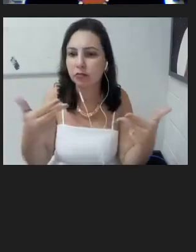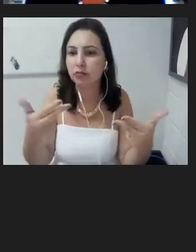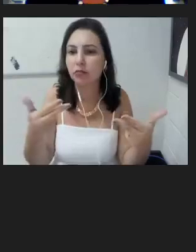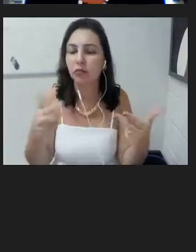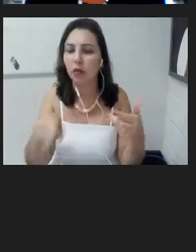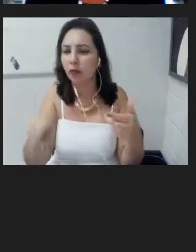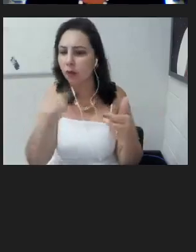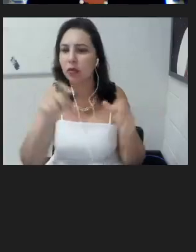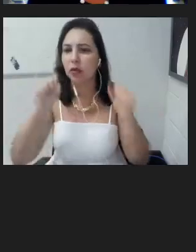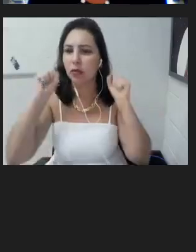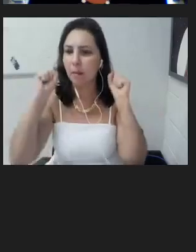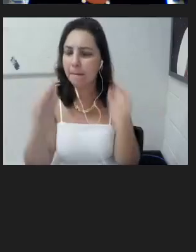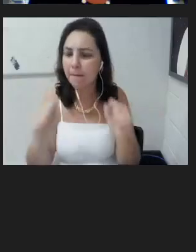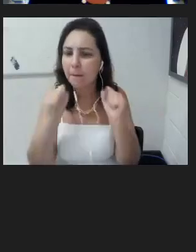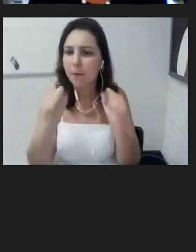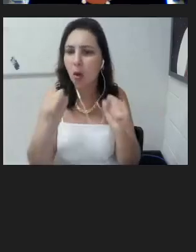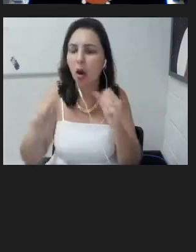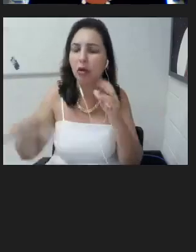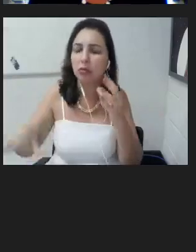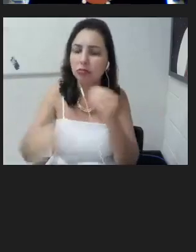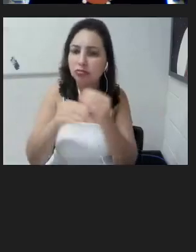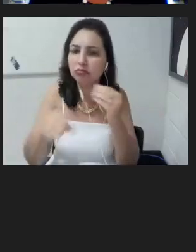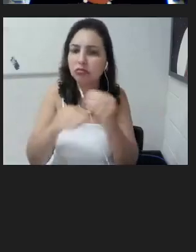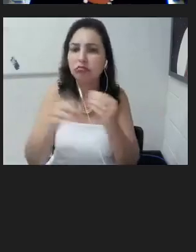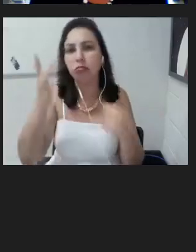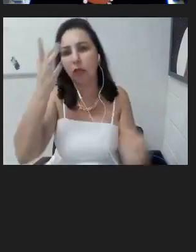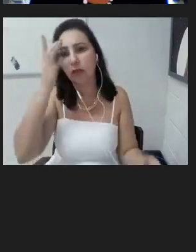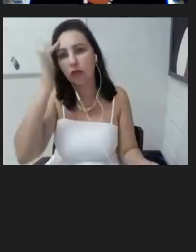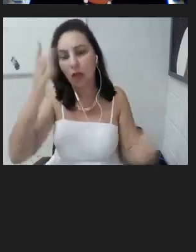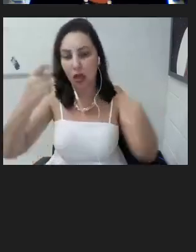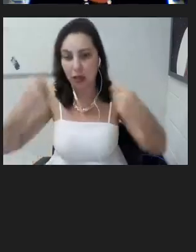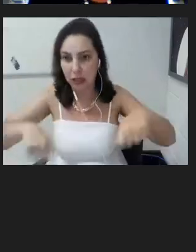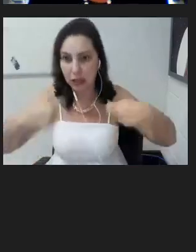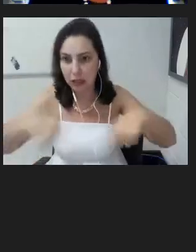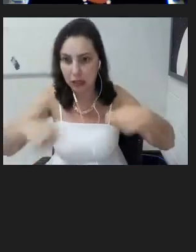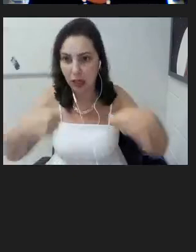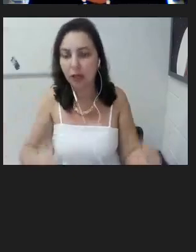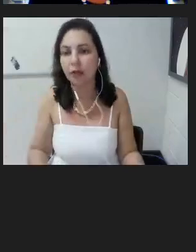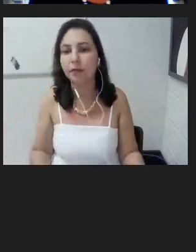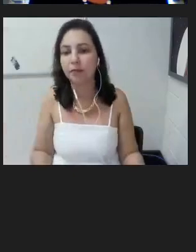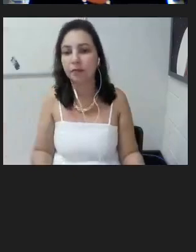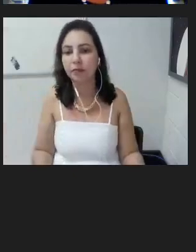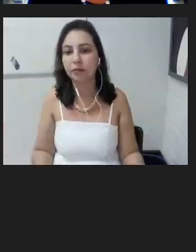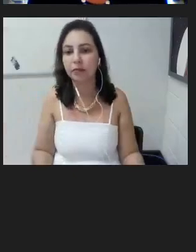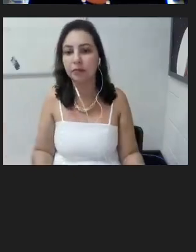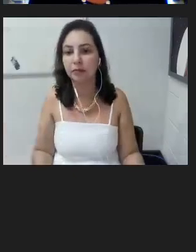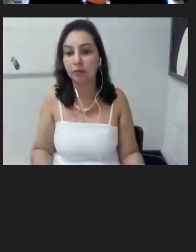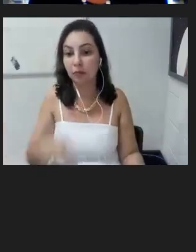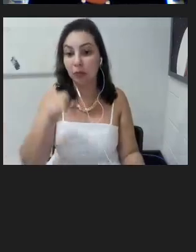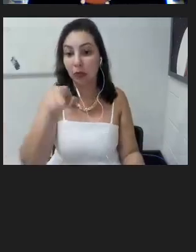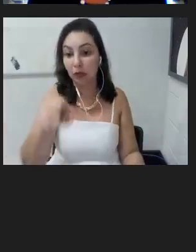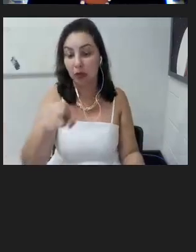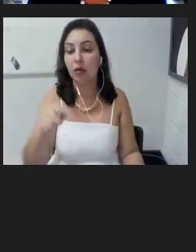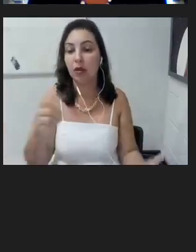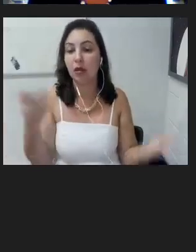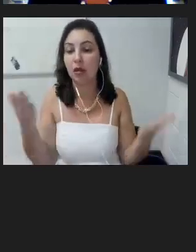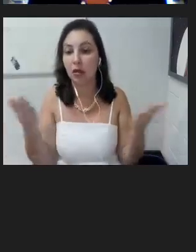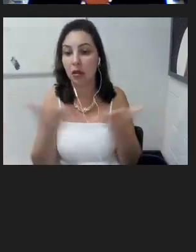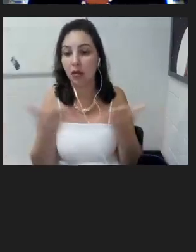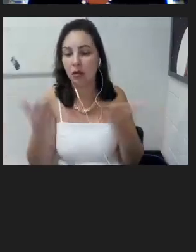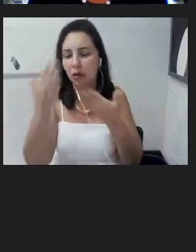podem trazer contribuições que achem necessárias. E aqui, gente, eu termino